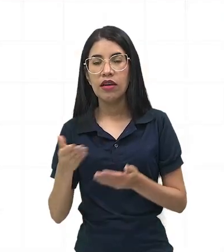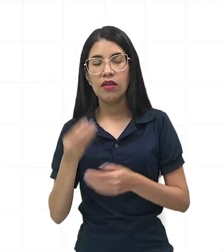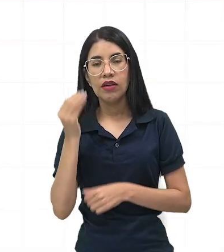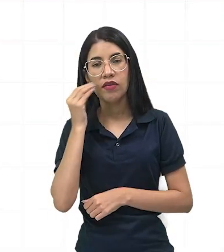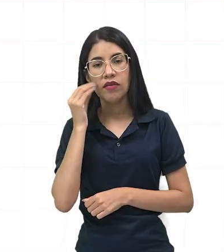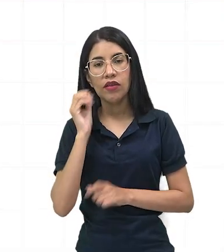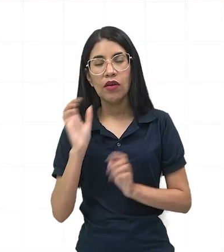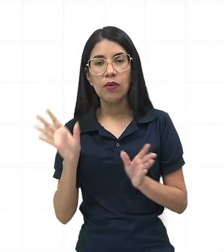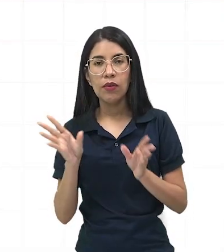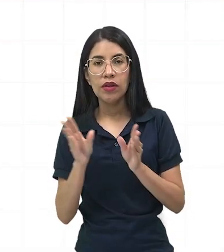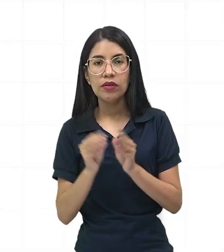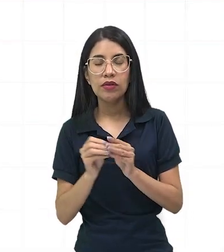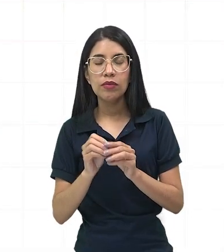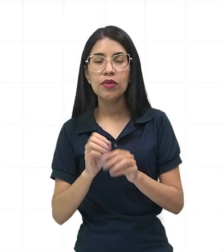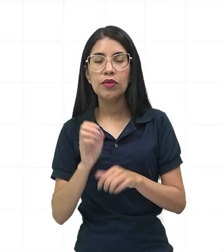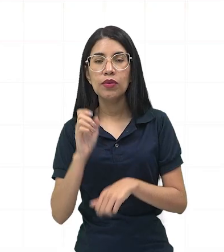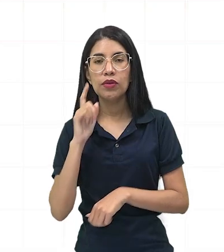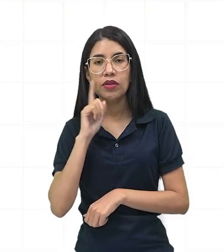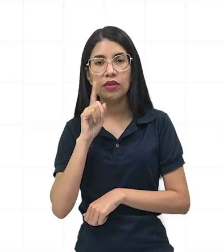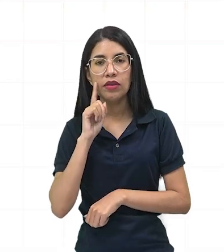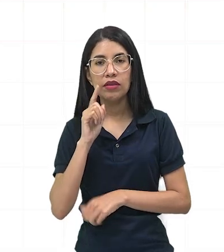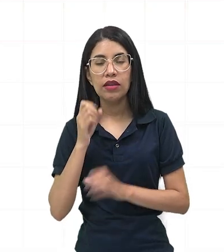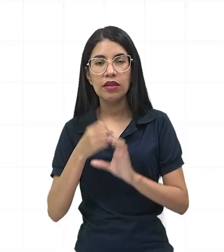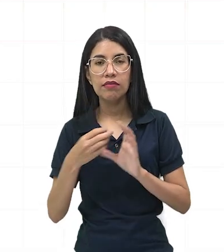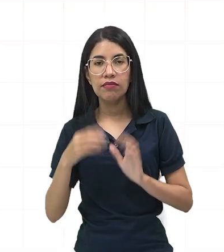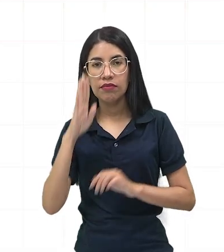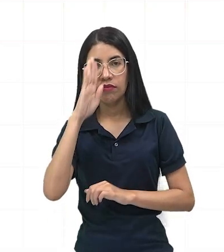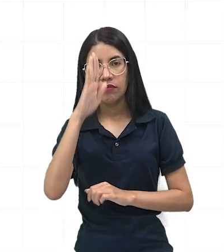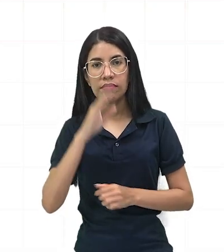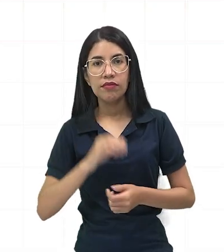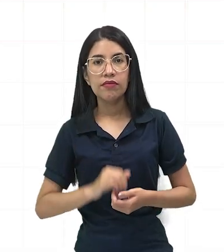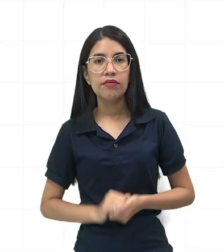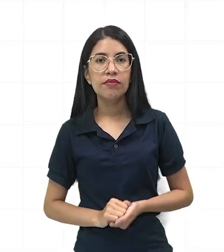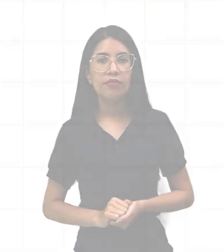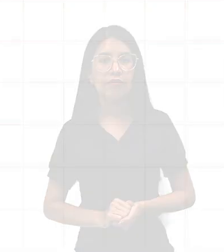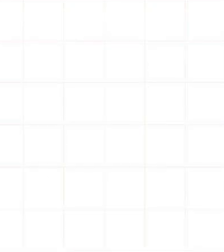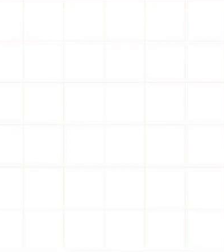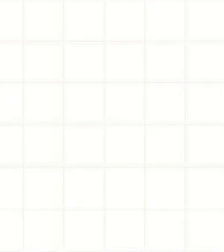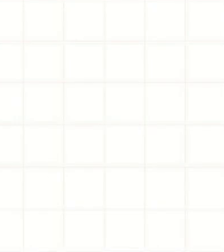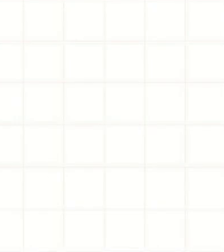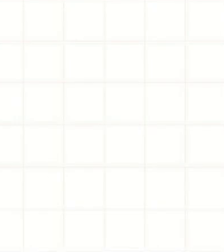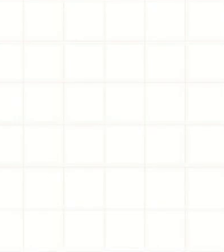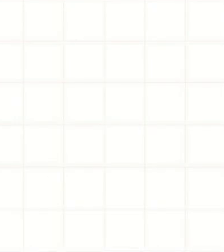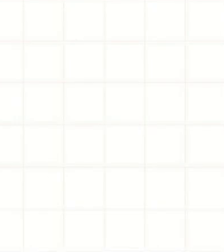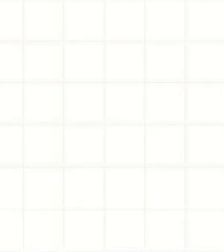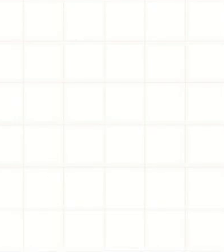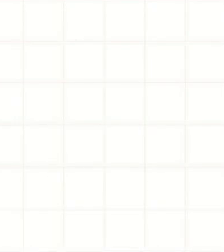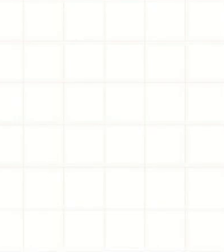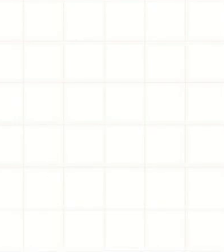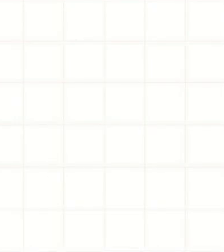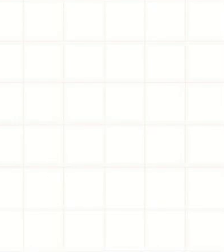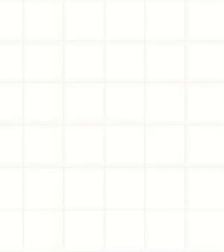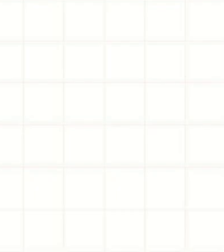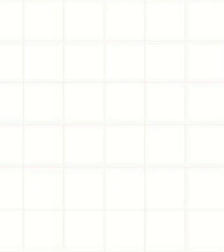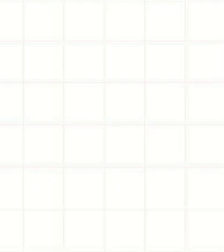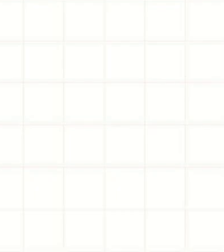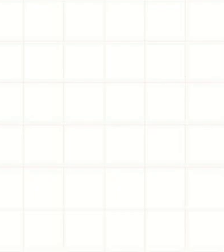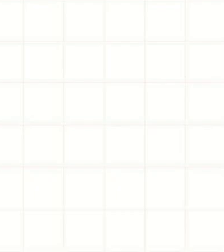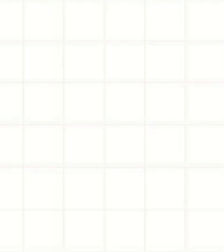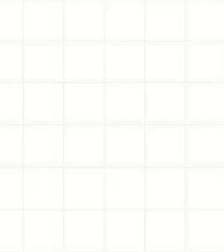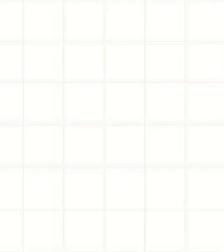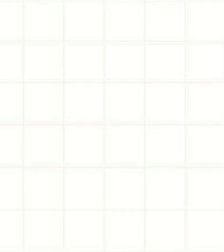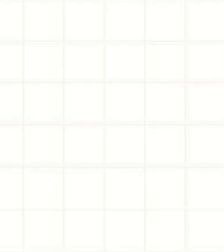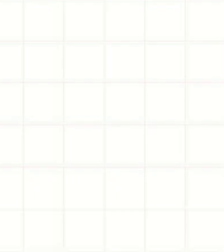fosse um resumo dos Estados Unidos, as principais características. O nome oficial dos Estados Unidos da